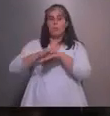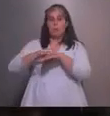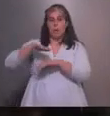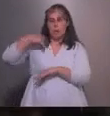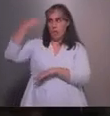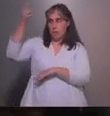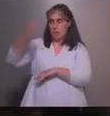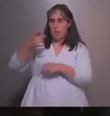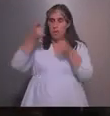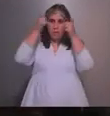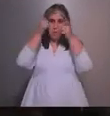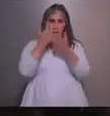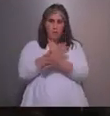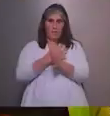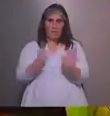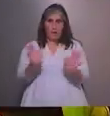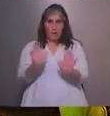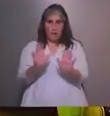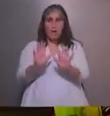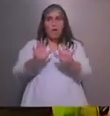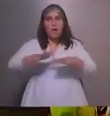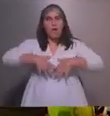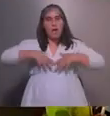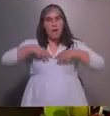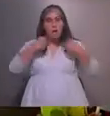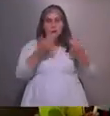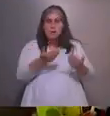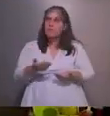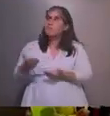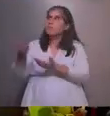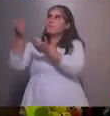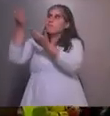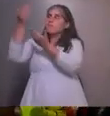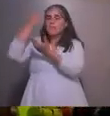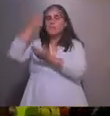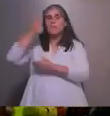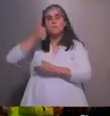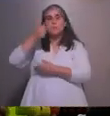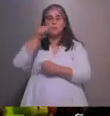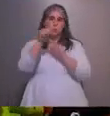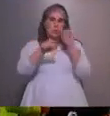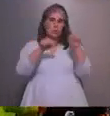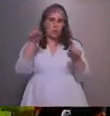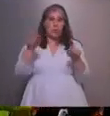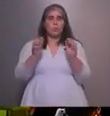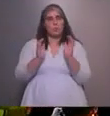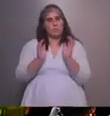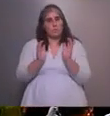do fogo do inferno. E levai as almas todas para o céu, principalmente as que mais precisarem.